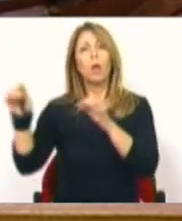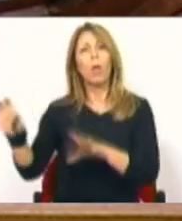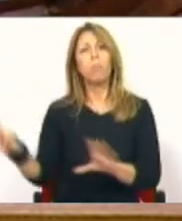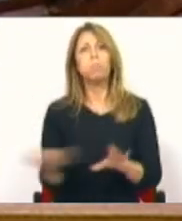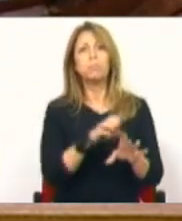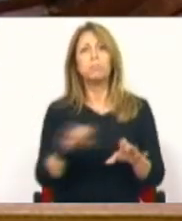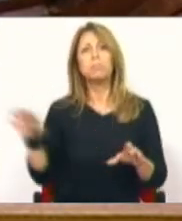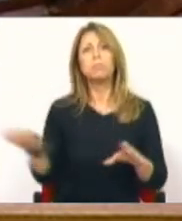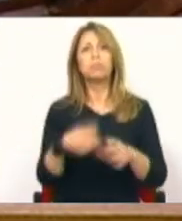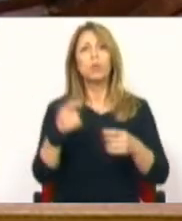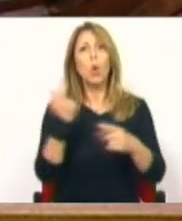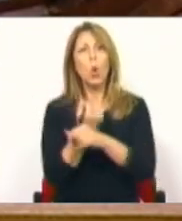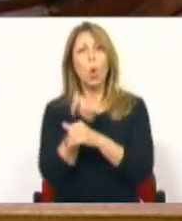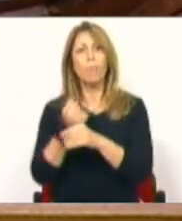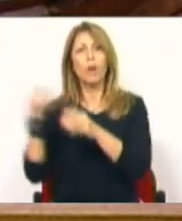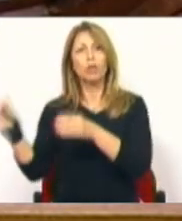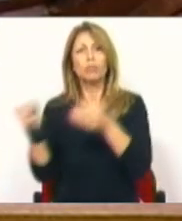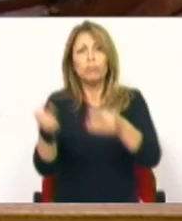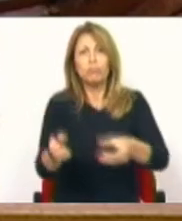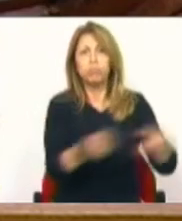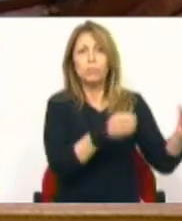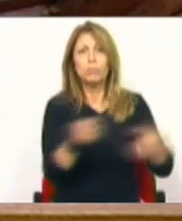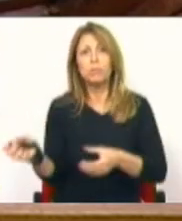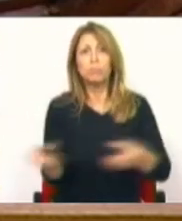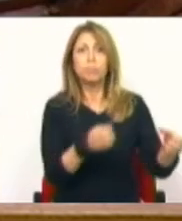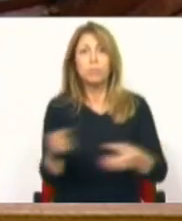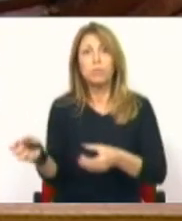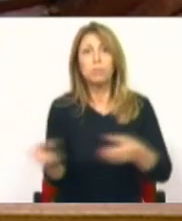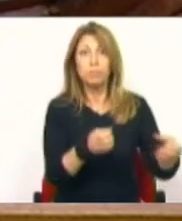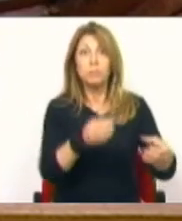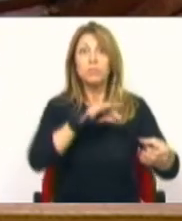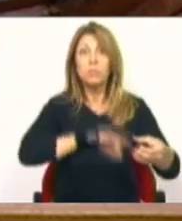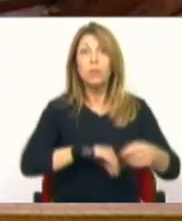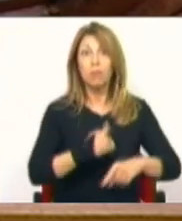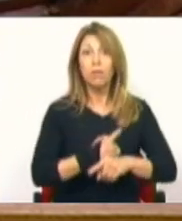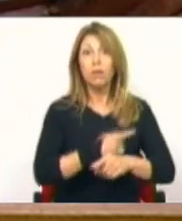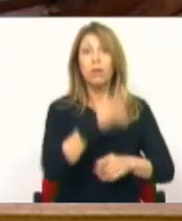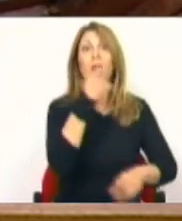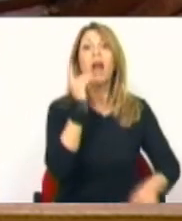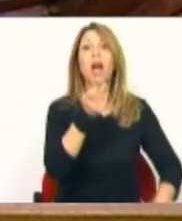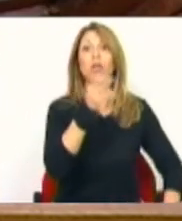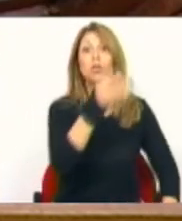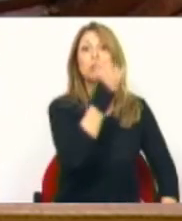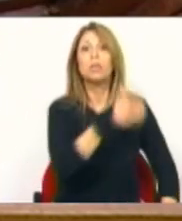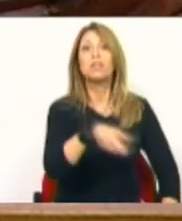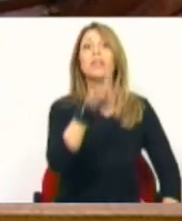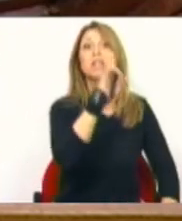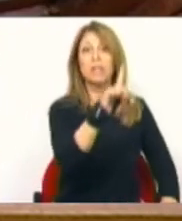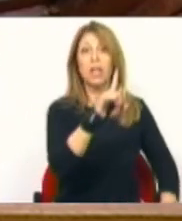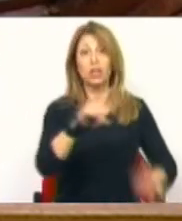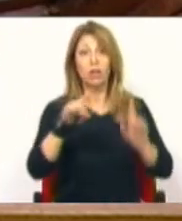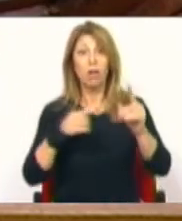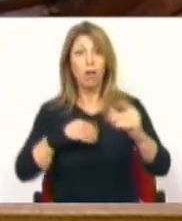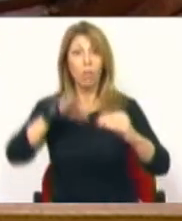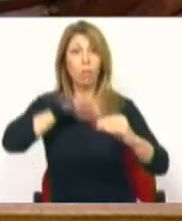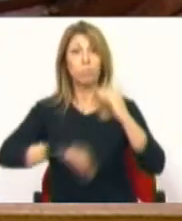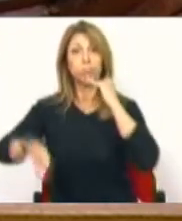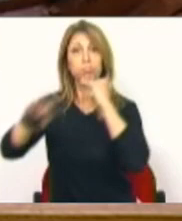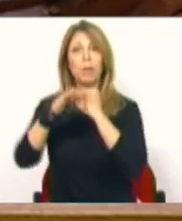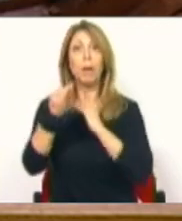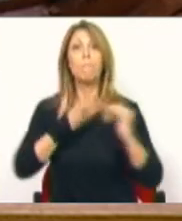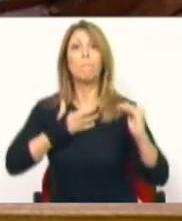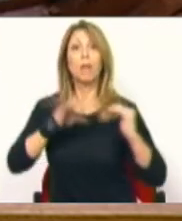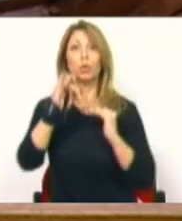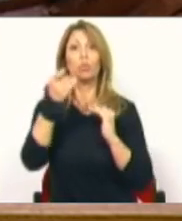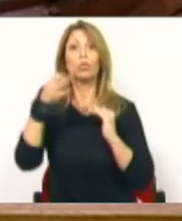ela teria de trabalhar 226 anos para ganhar o mesmo que Pedro Soares dos Santos ganhou no ano passado. Teria de